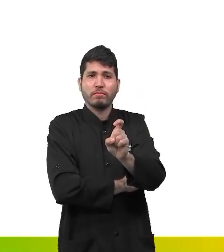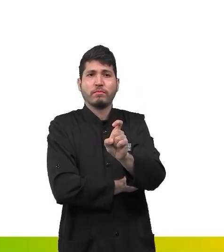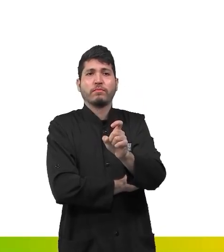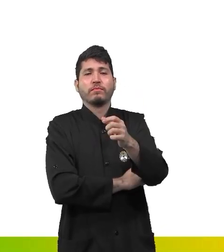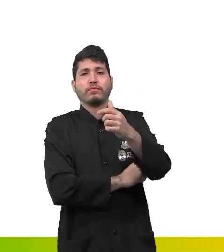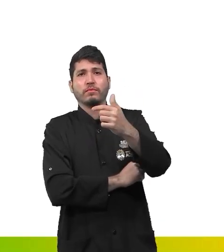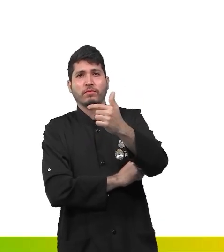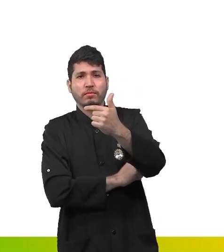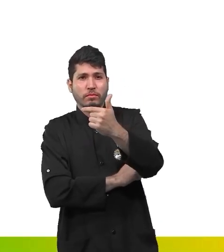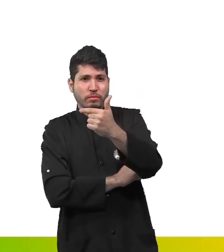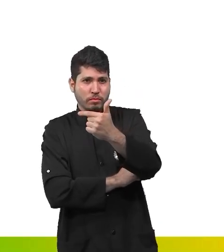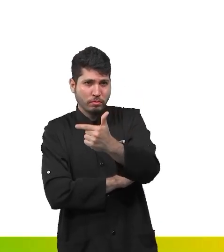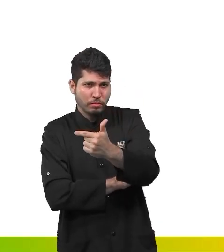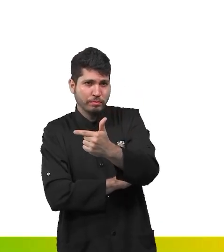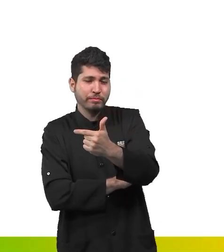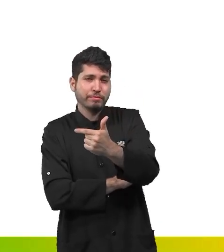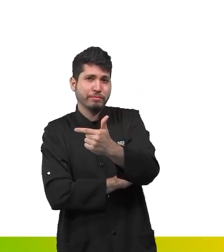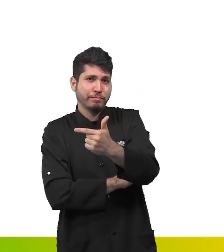272 vezes 50.